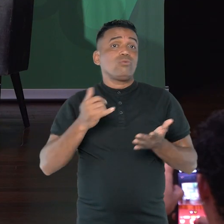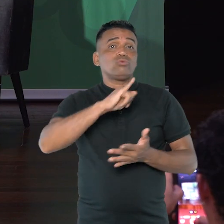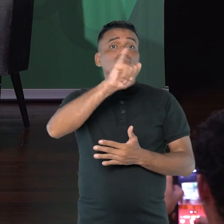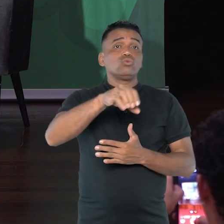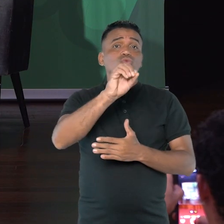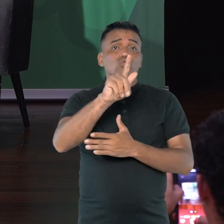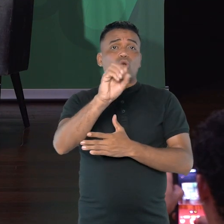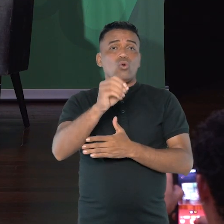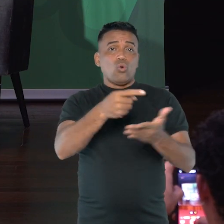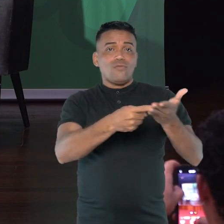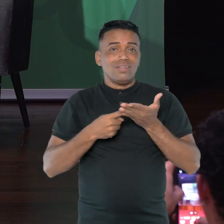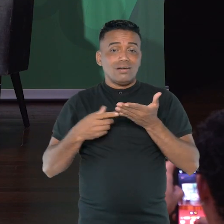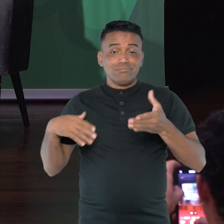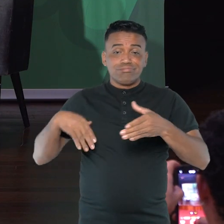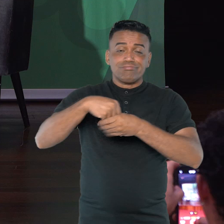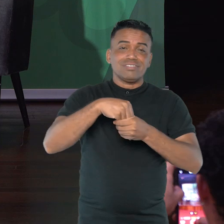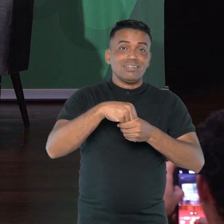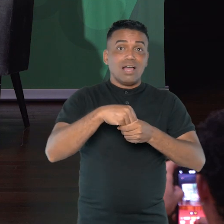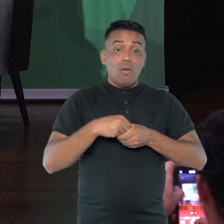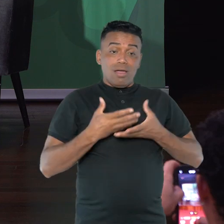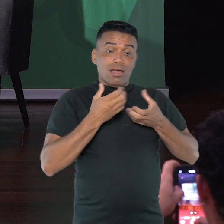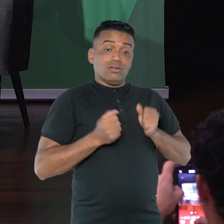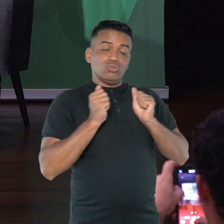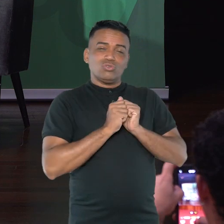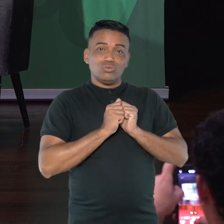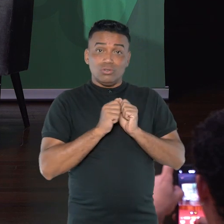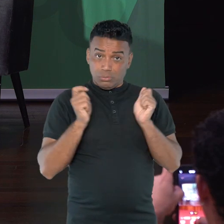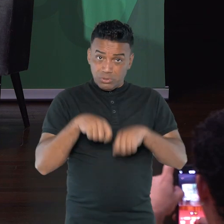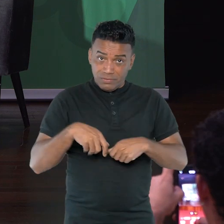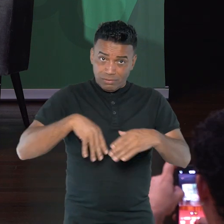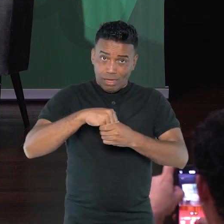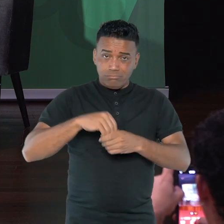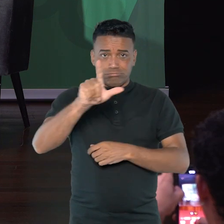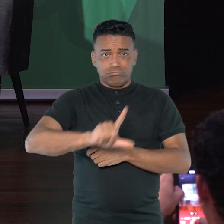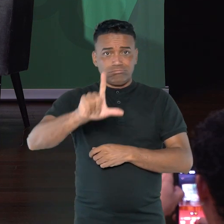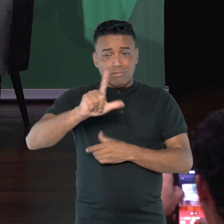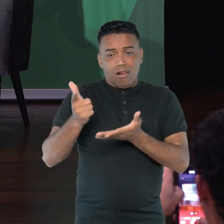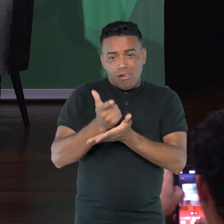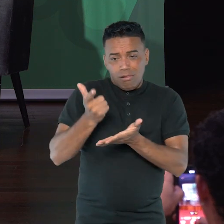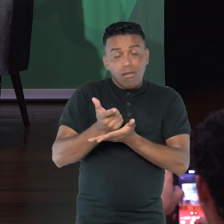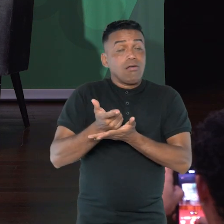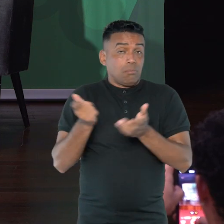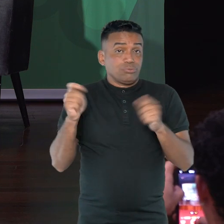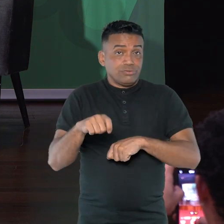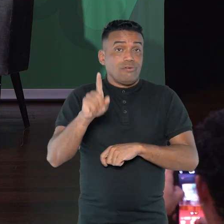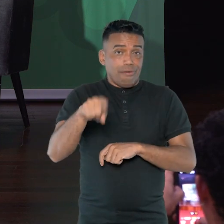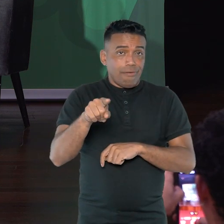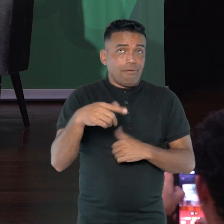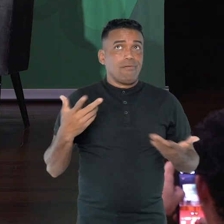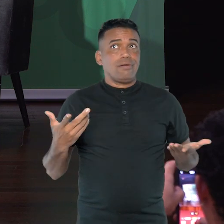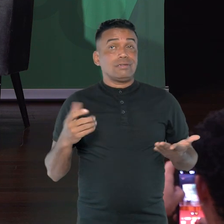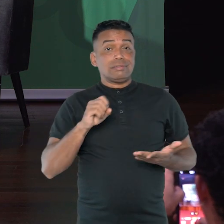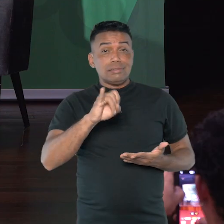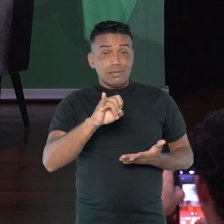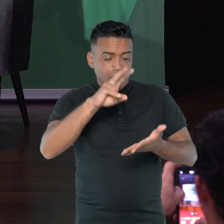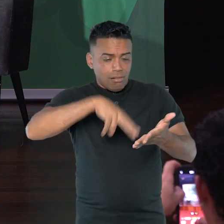com você. E é uma cumplicidade. Isso só é possível na literatura, nos livros, ainda é possível, se a